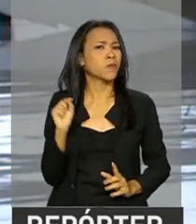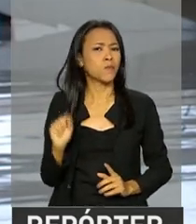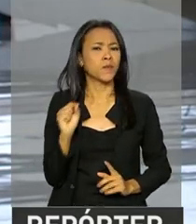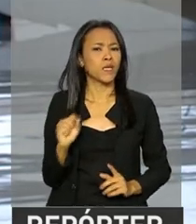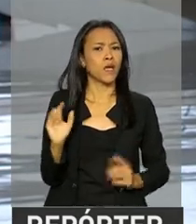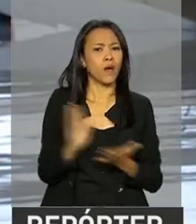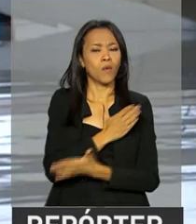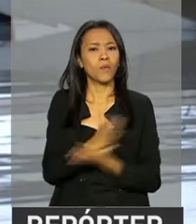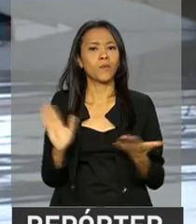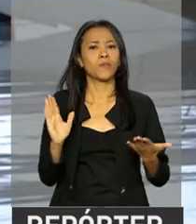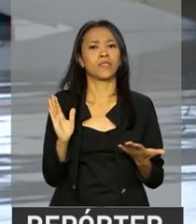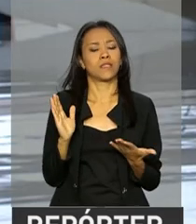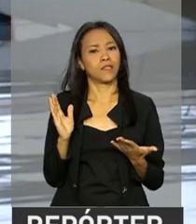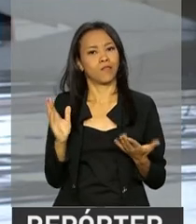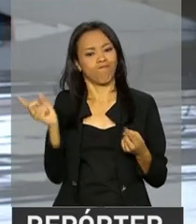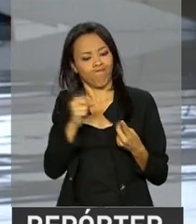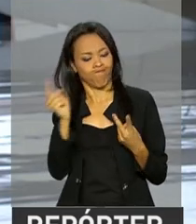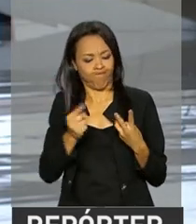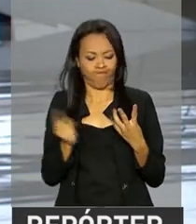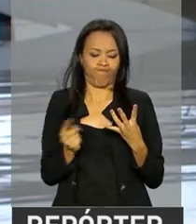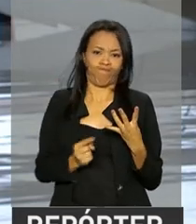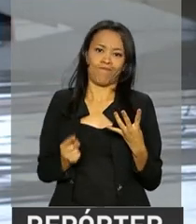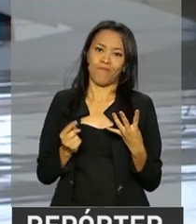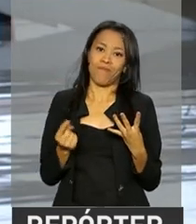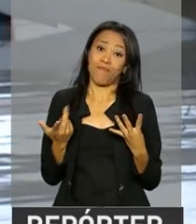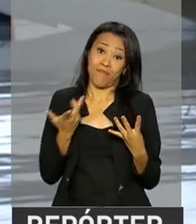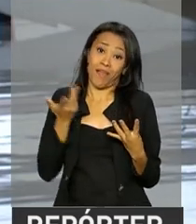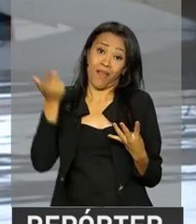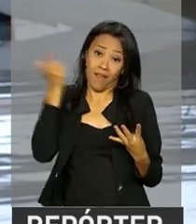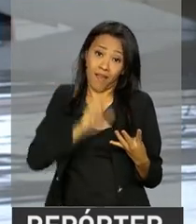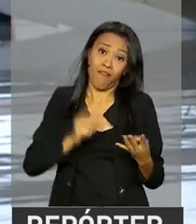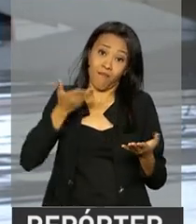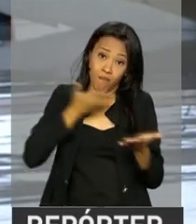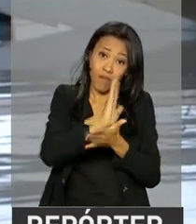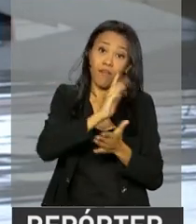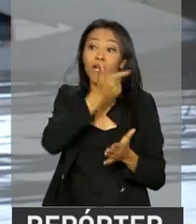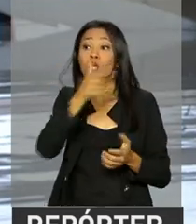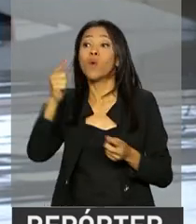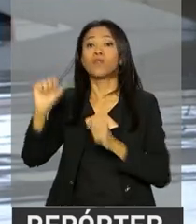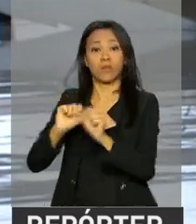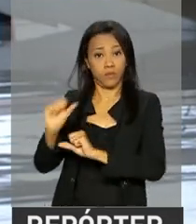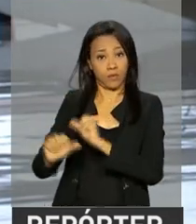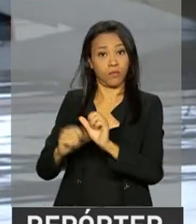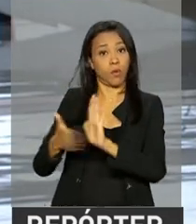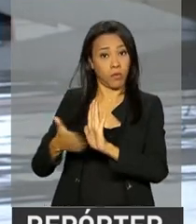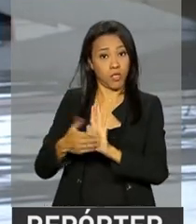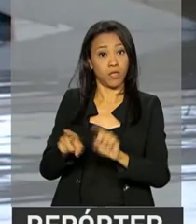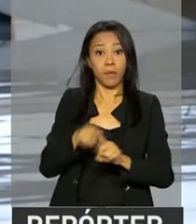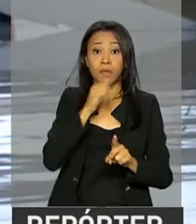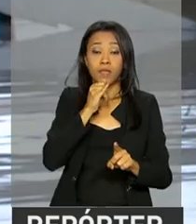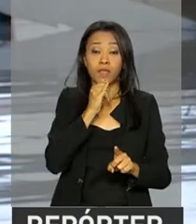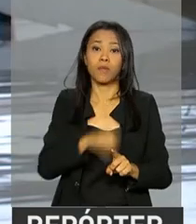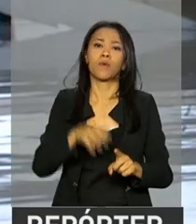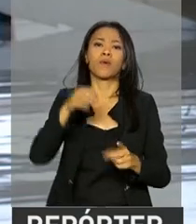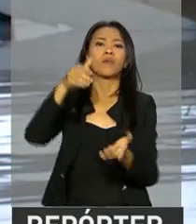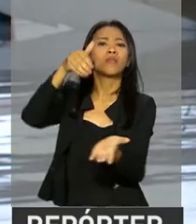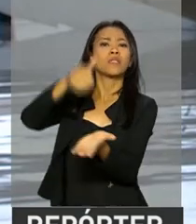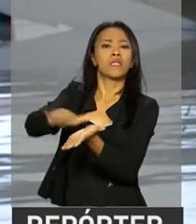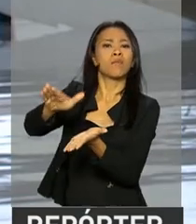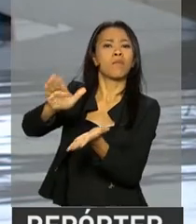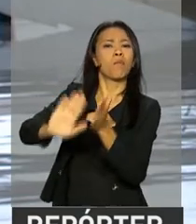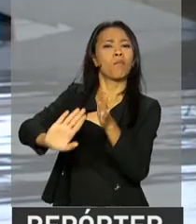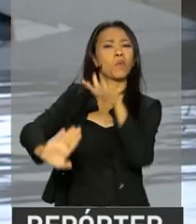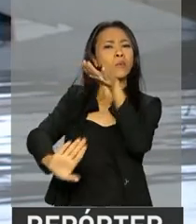algumas iniciativas para justamente favorecer a aprovação dessa e de outras reformas como por exemplo exonerar temporariamente